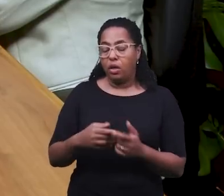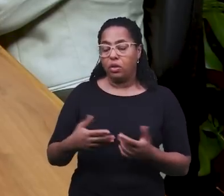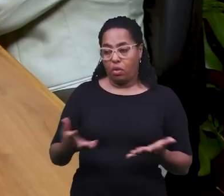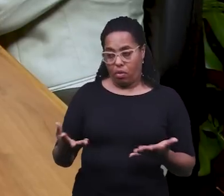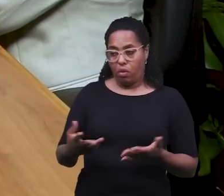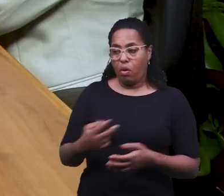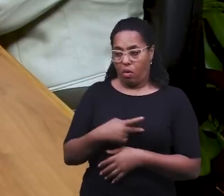veja uma coisa.